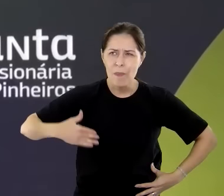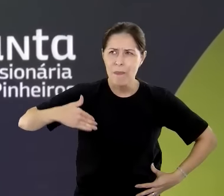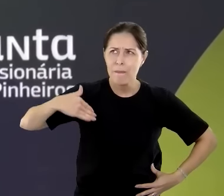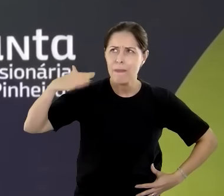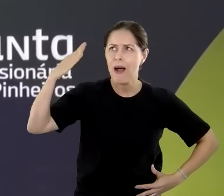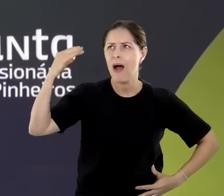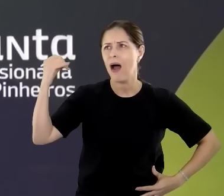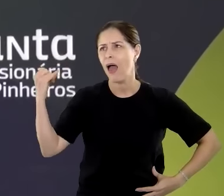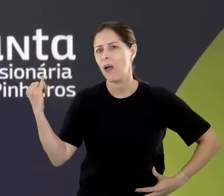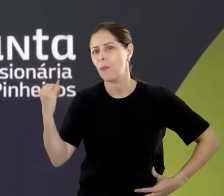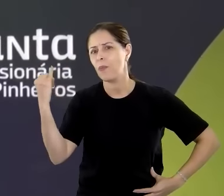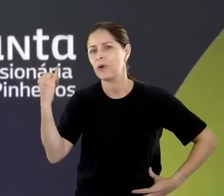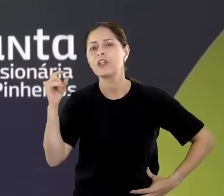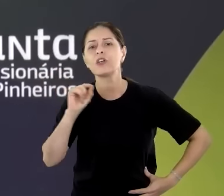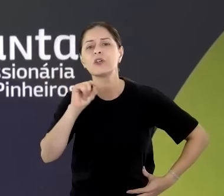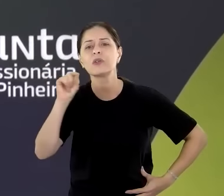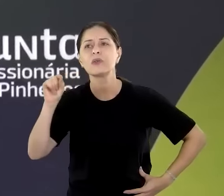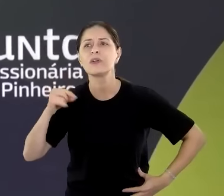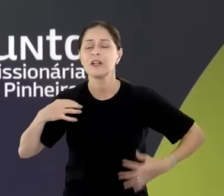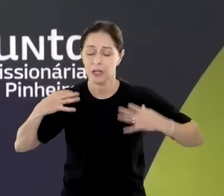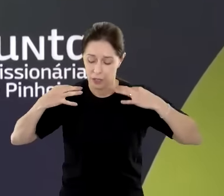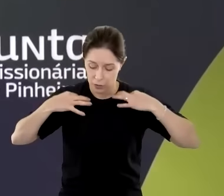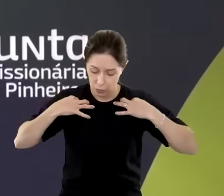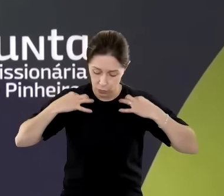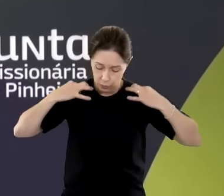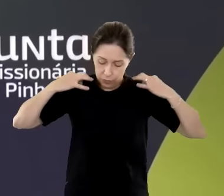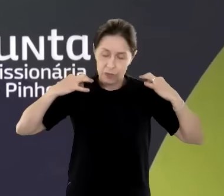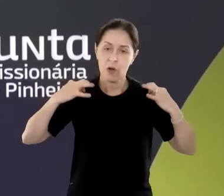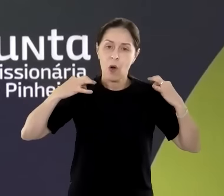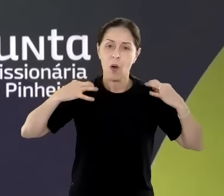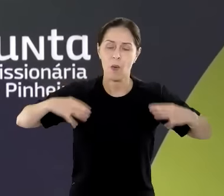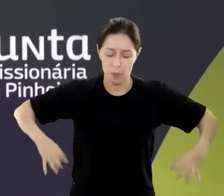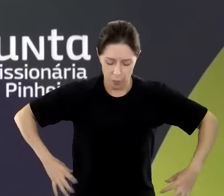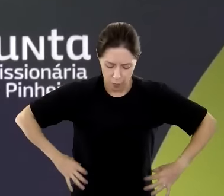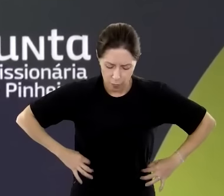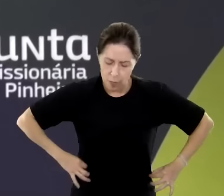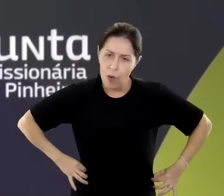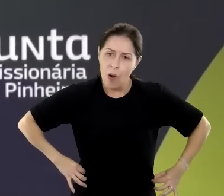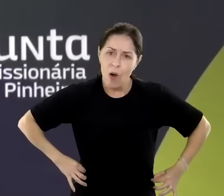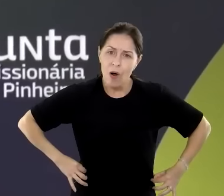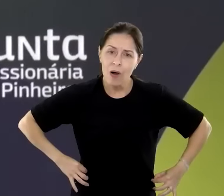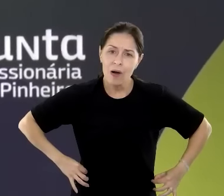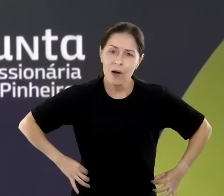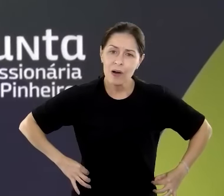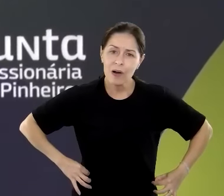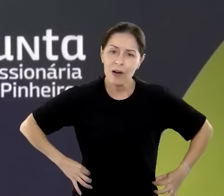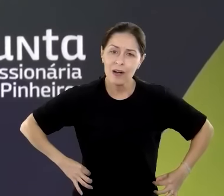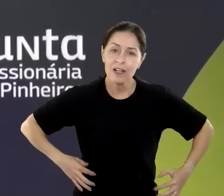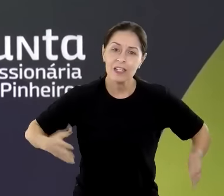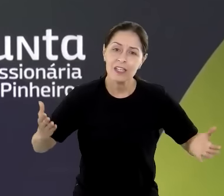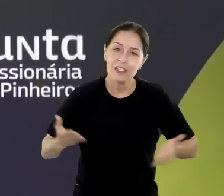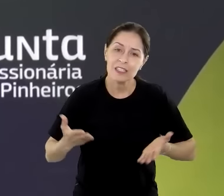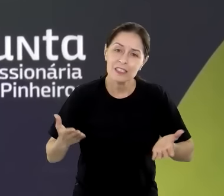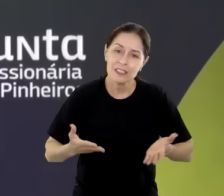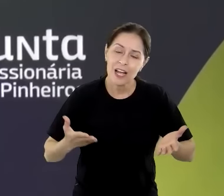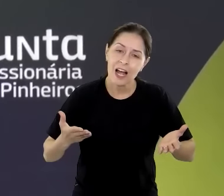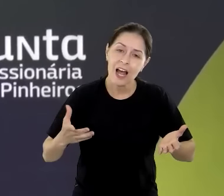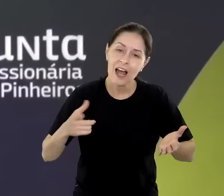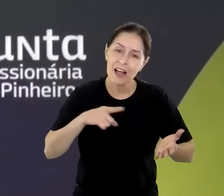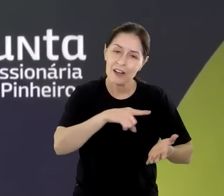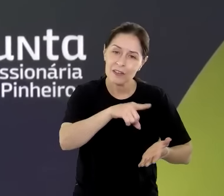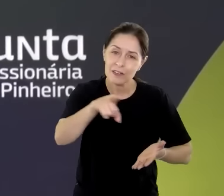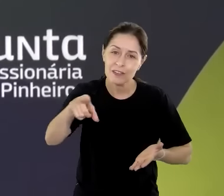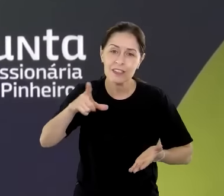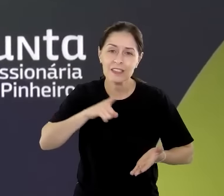Ele está partindo do argumento do maior para o menor, você já tem o maior, e ele não vai te sonegar o menor.